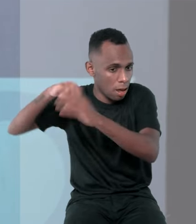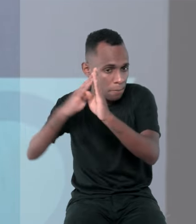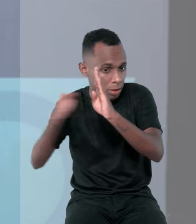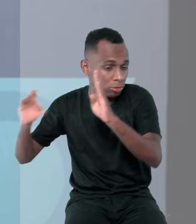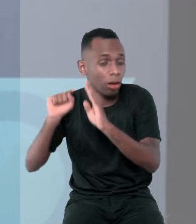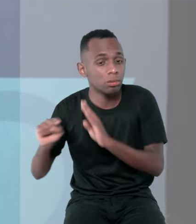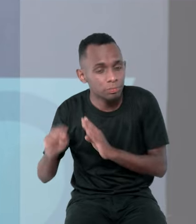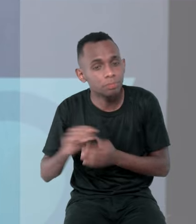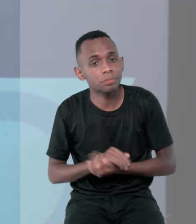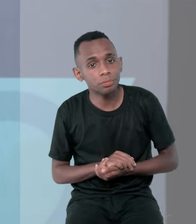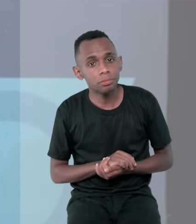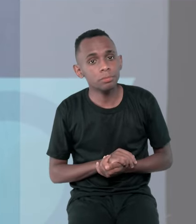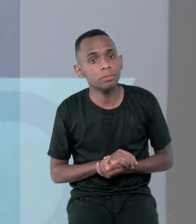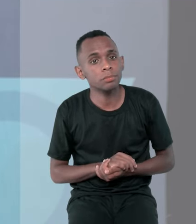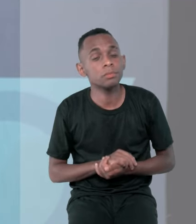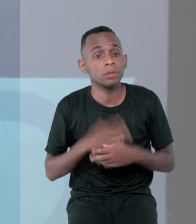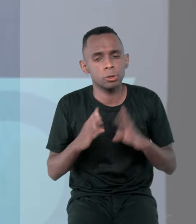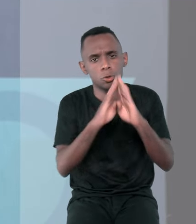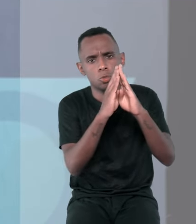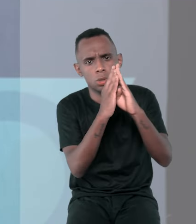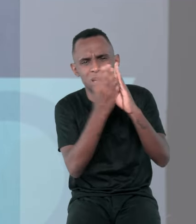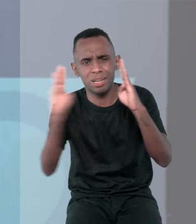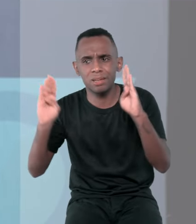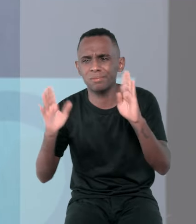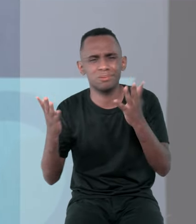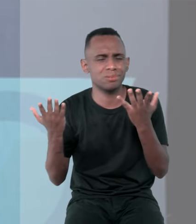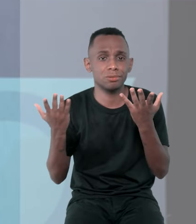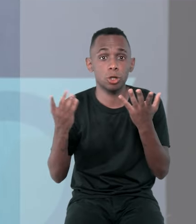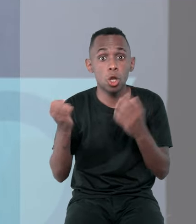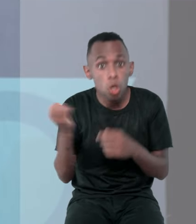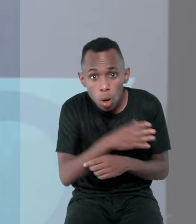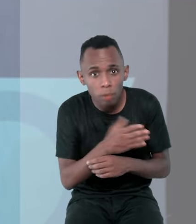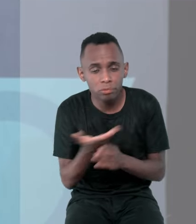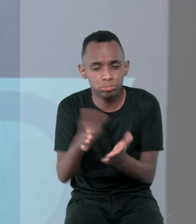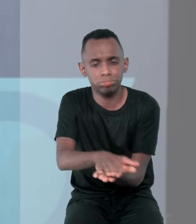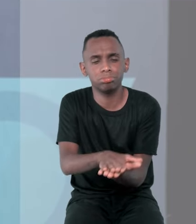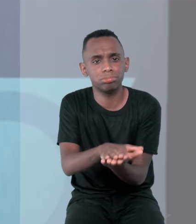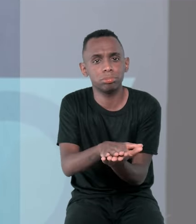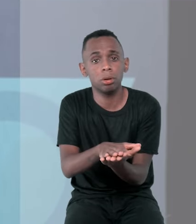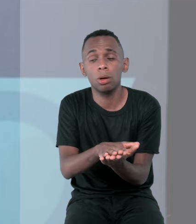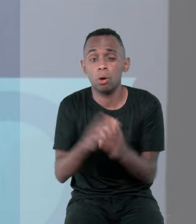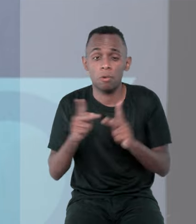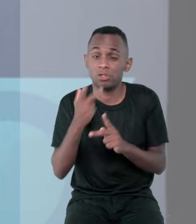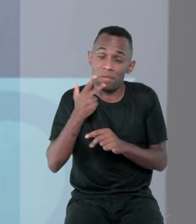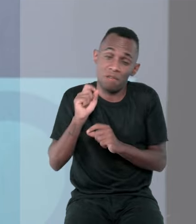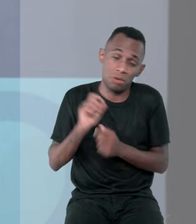estava lá na biblioteca, os livros todos fechados, livros novos fechados. O argumento do professor